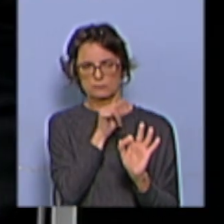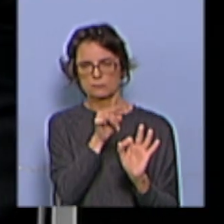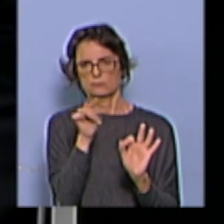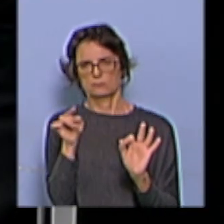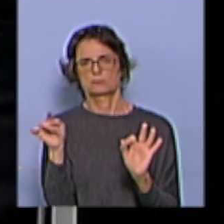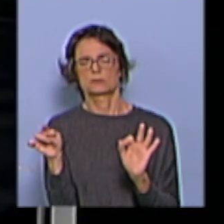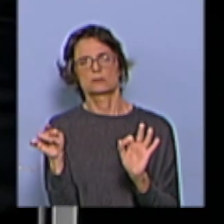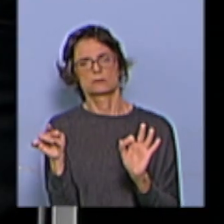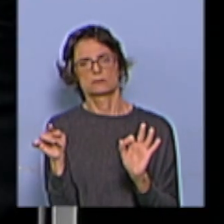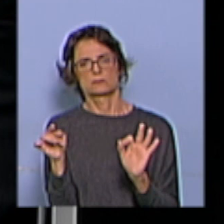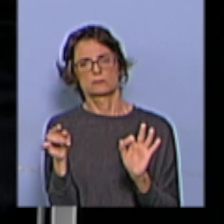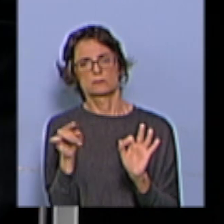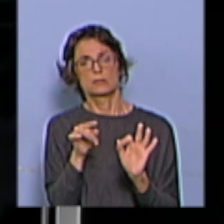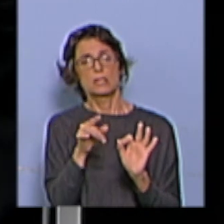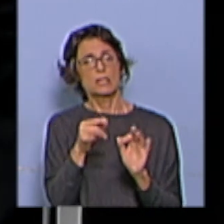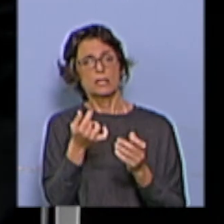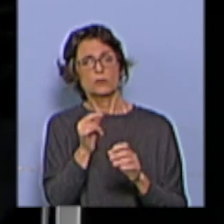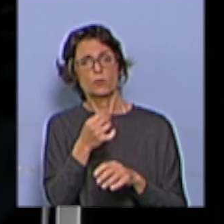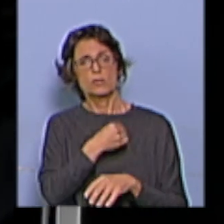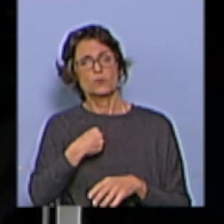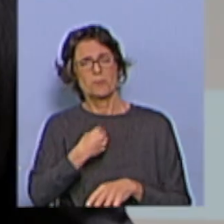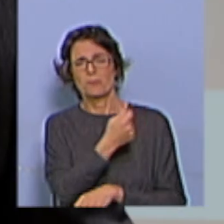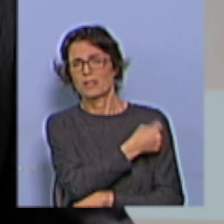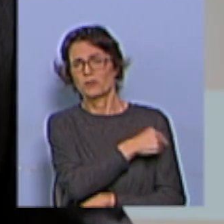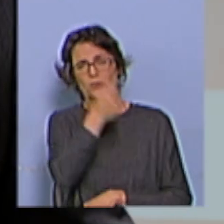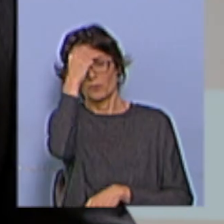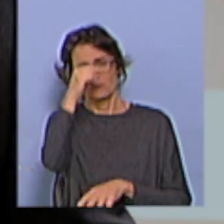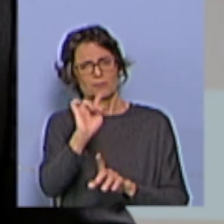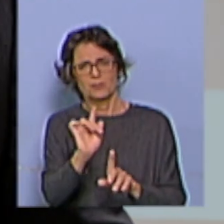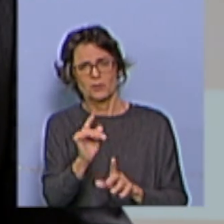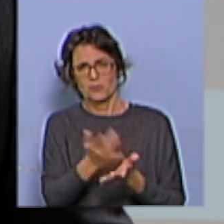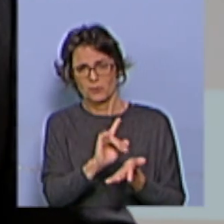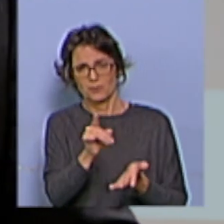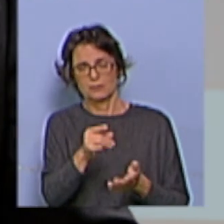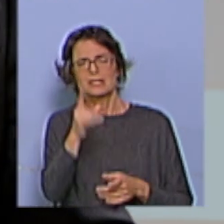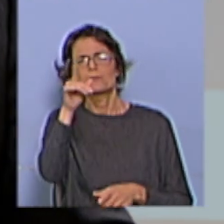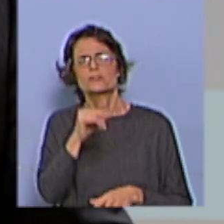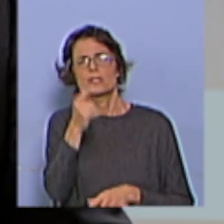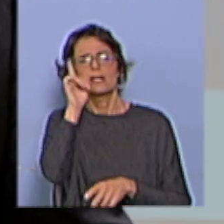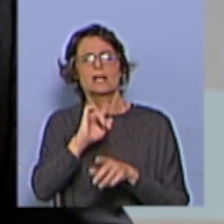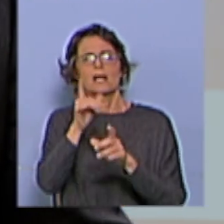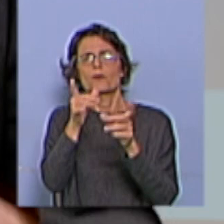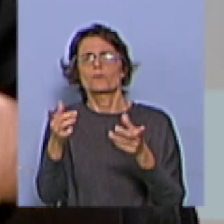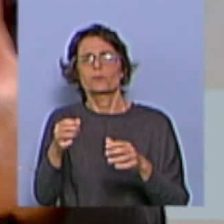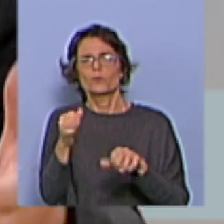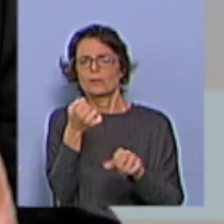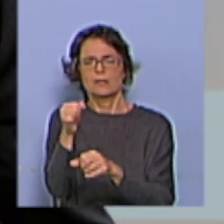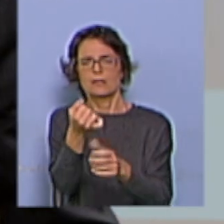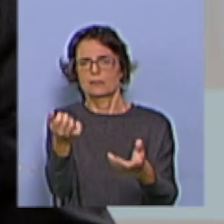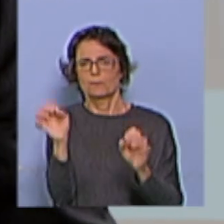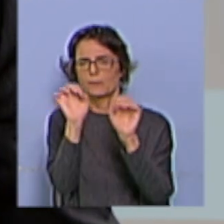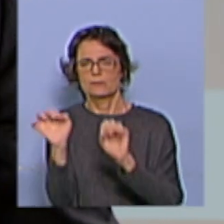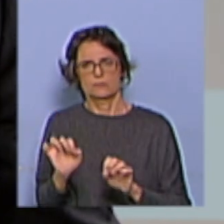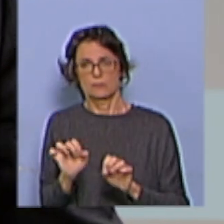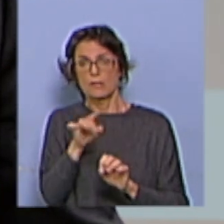linha da frente não são só os médicos e enfermeiros. Vocês imaginem as senhoras da limpeza, a exposição com que